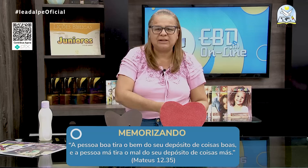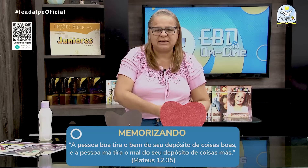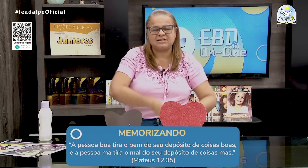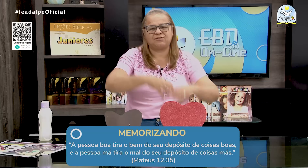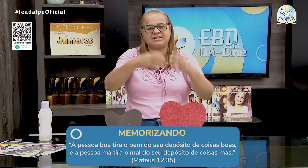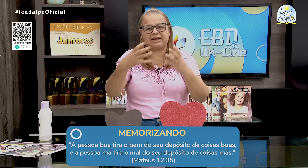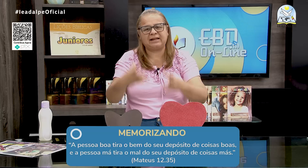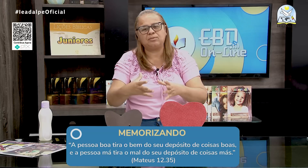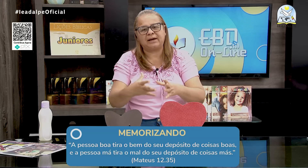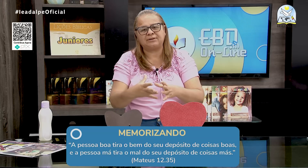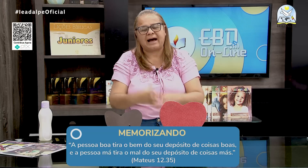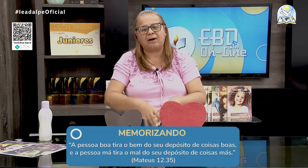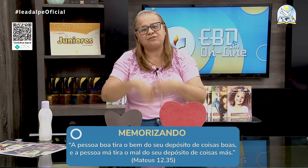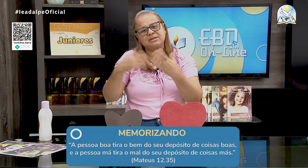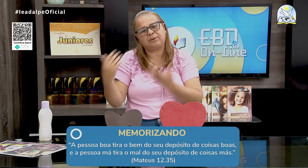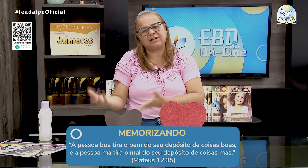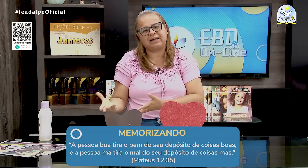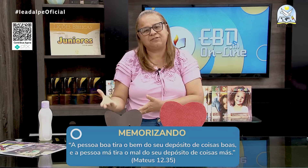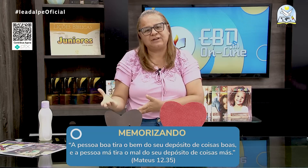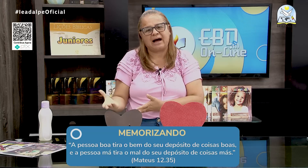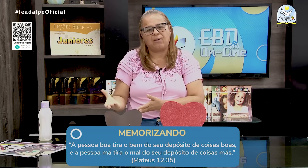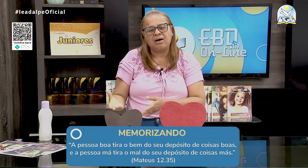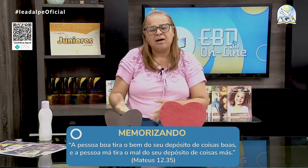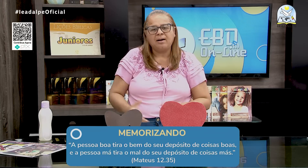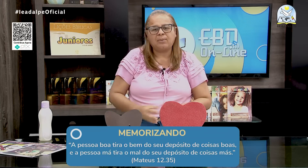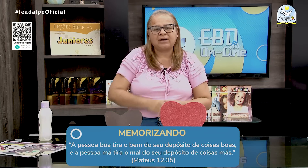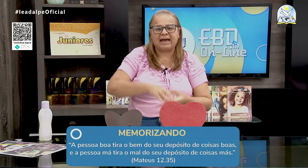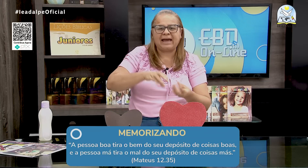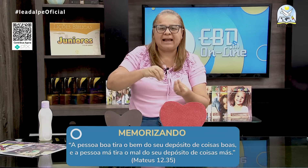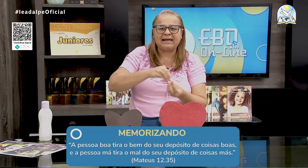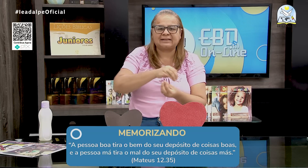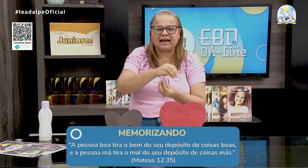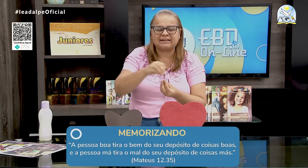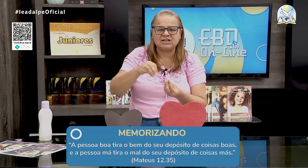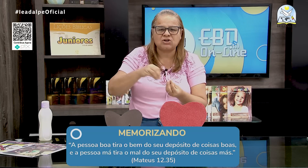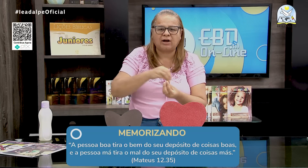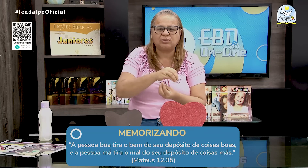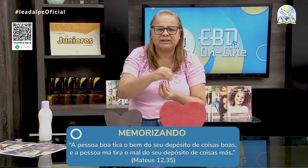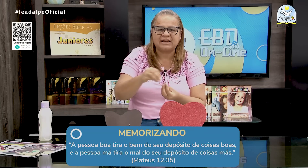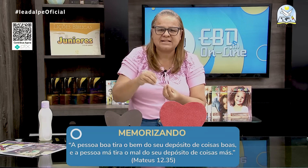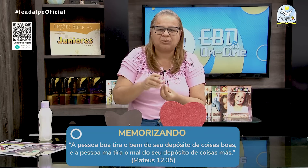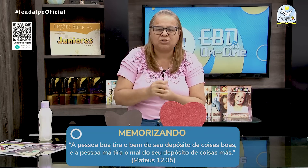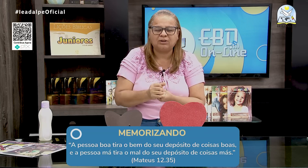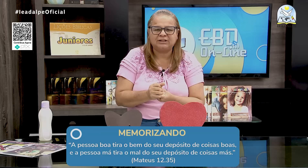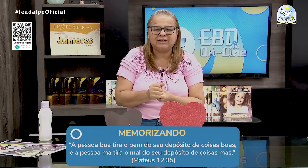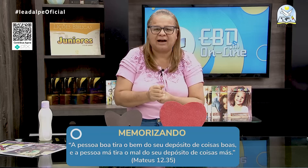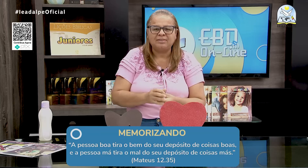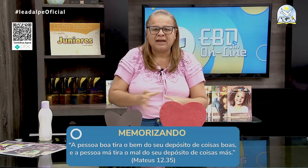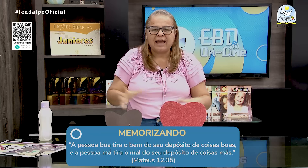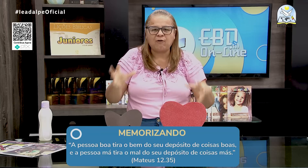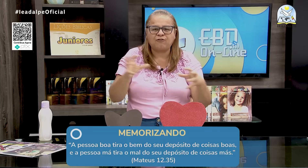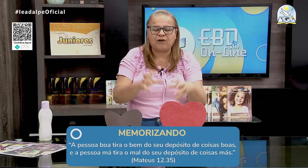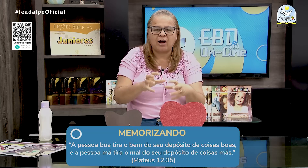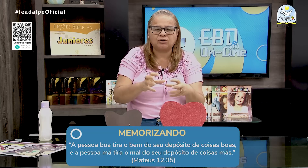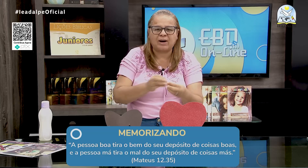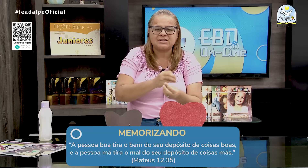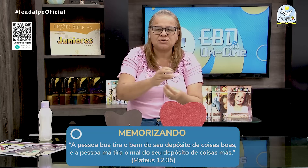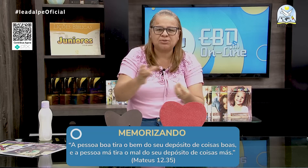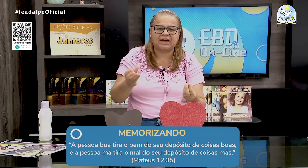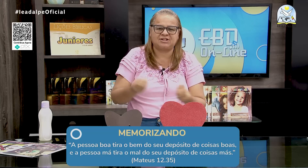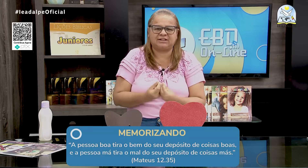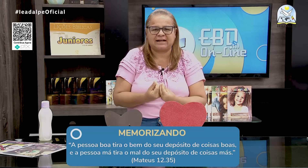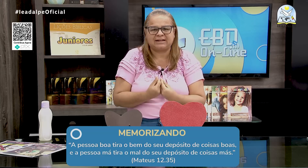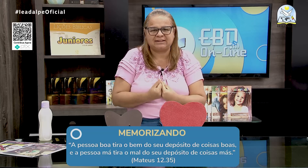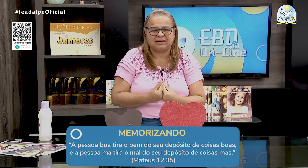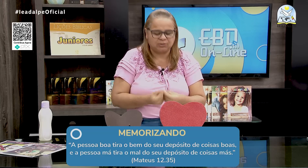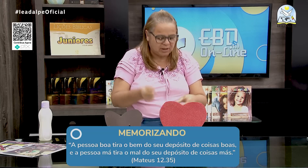lê no início você lê no meio da aula você pode ler no final porque ele é transcorre durante a eles são todinha é o foco do